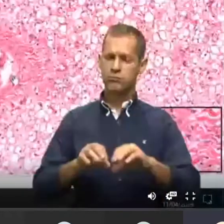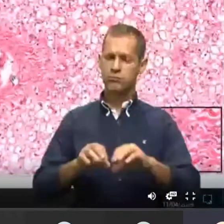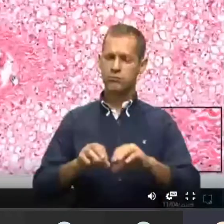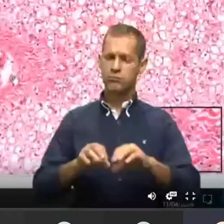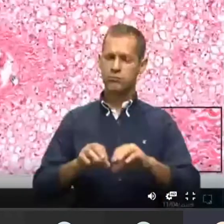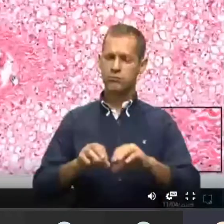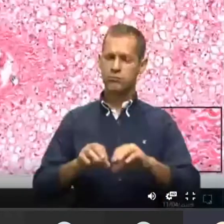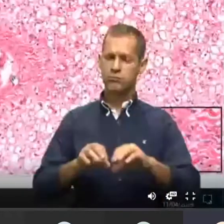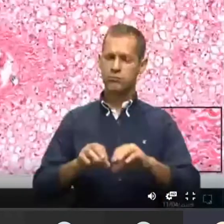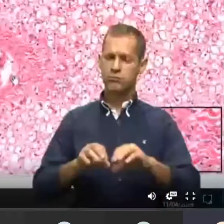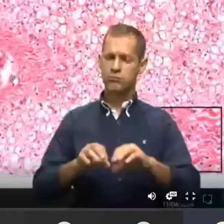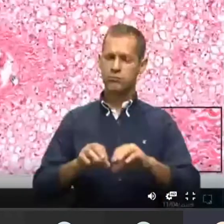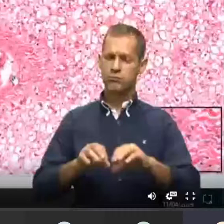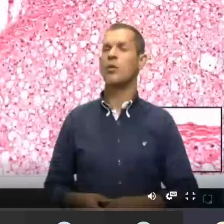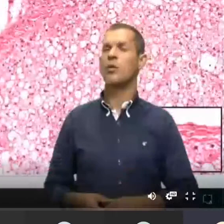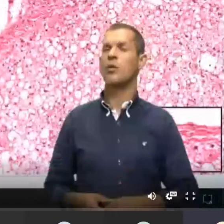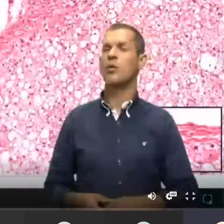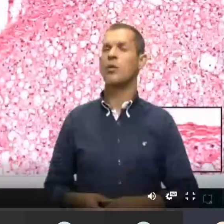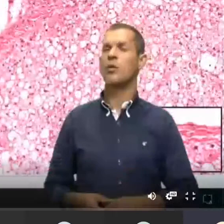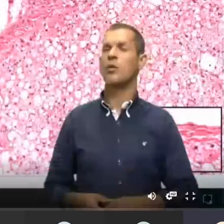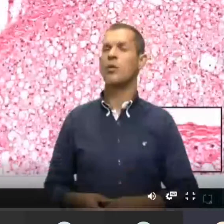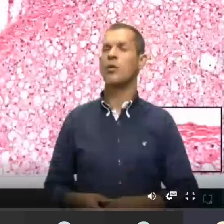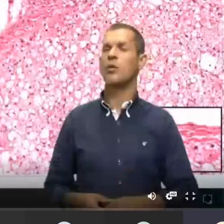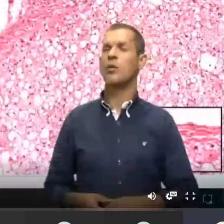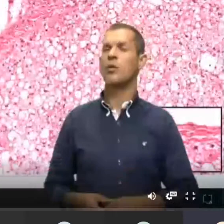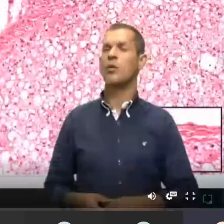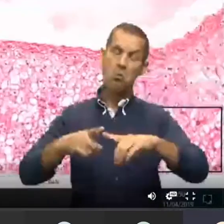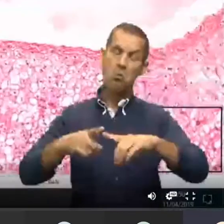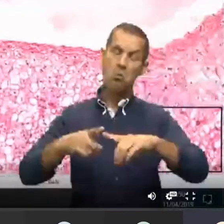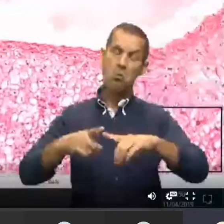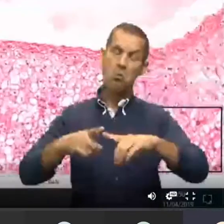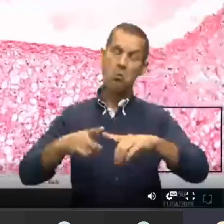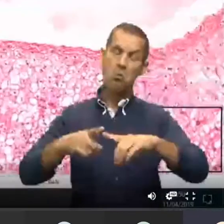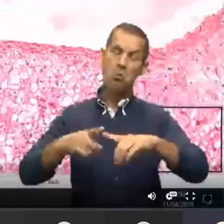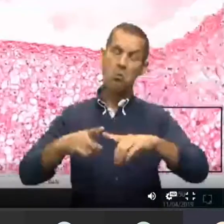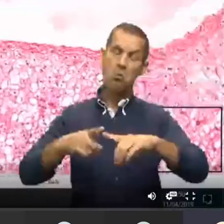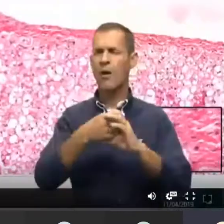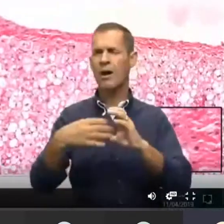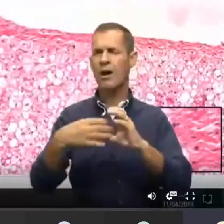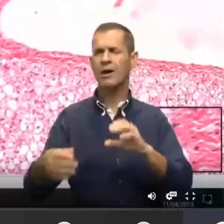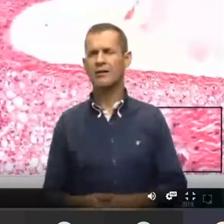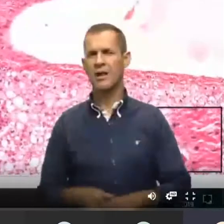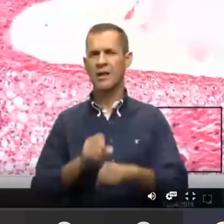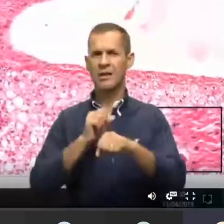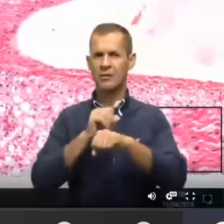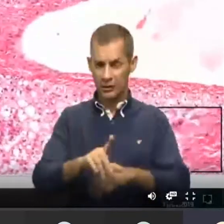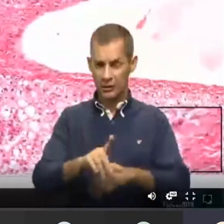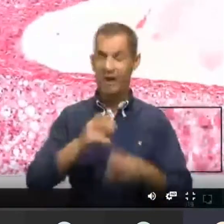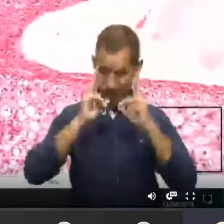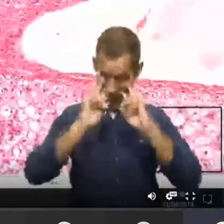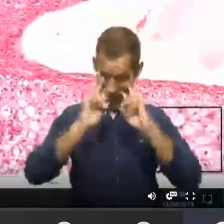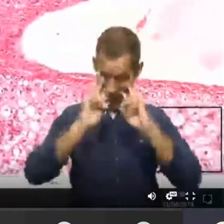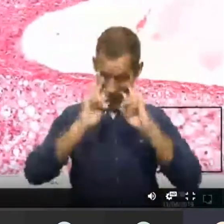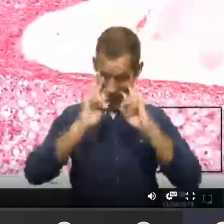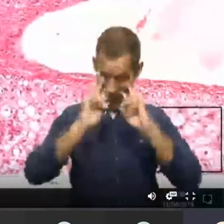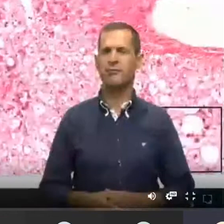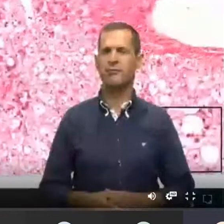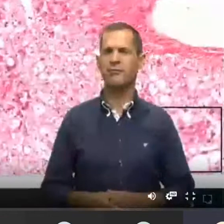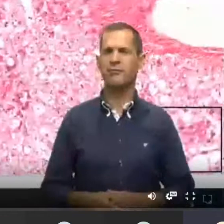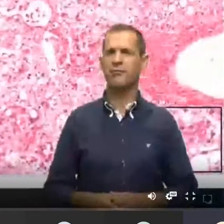muscular de uma artéria, bem característico, tá? Mas o principal dessa lâmina é